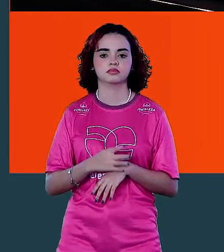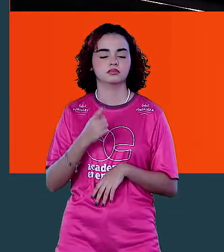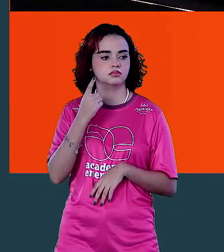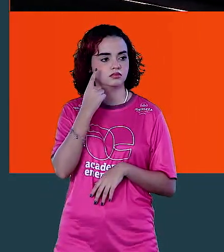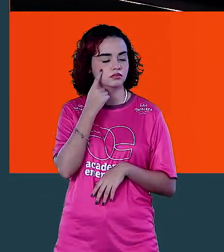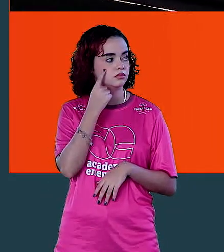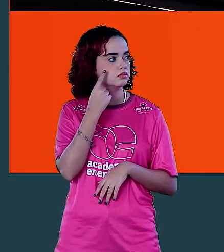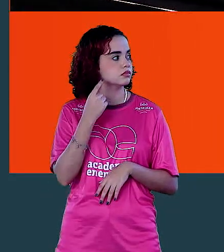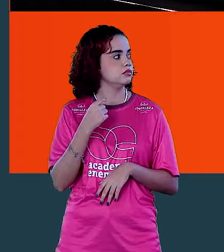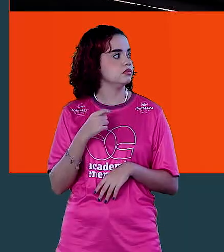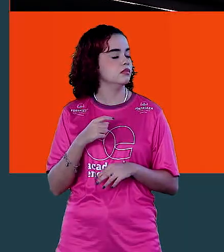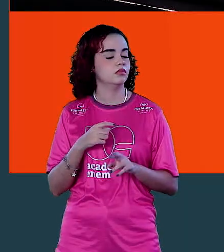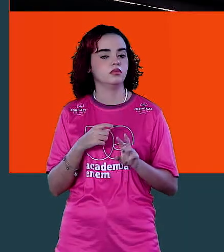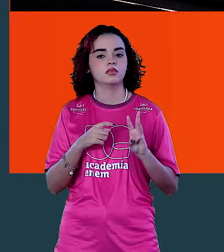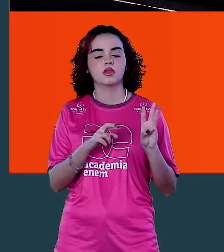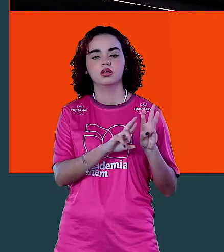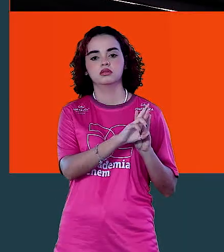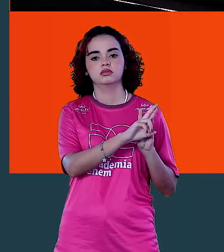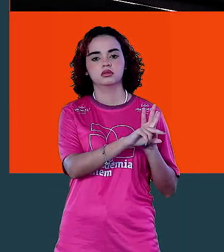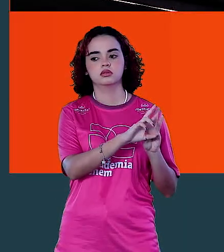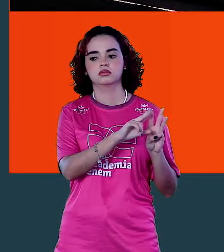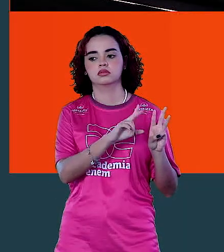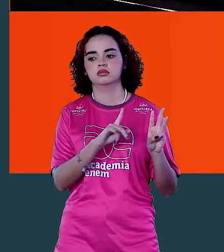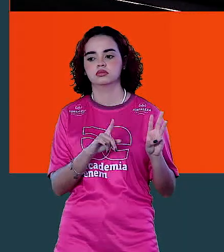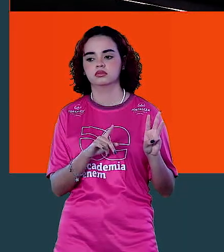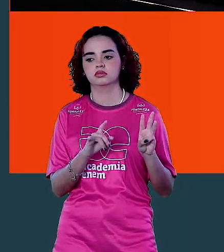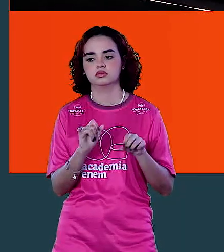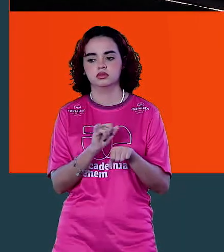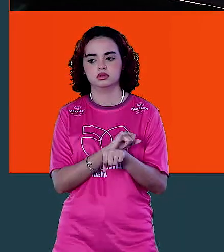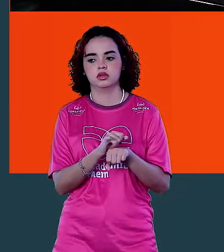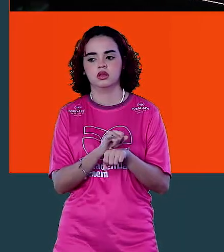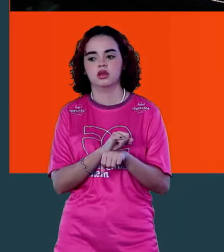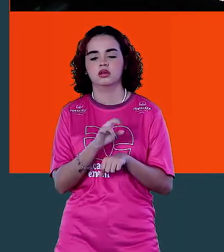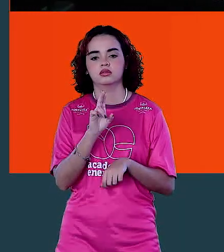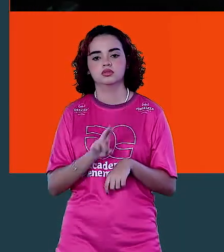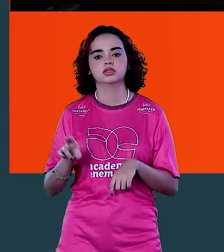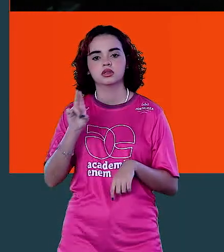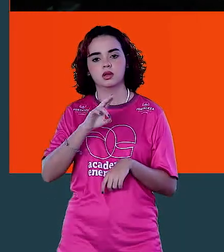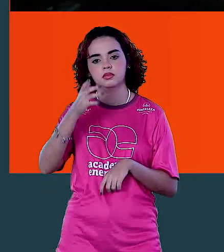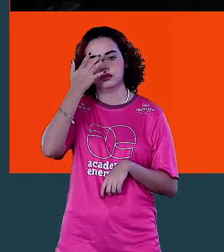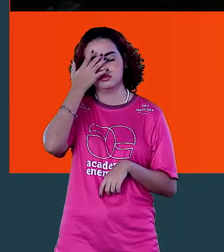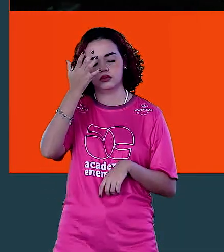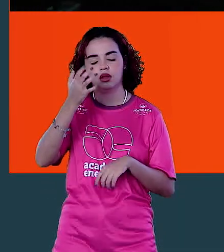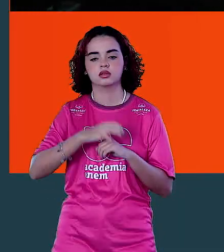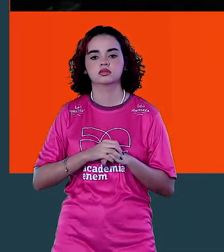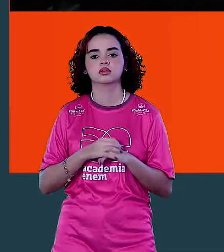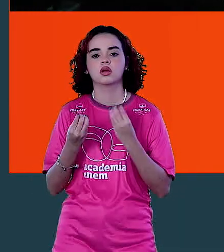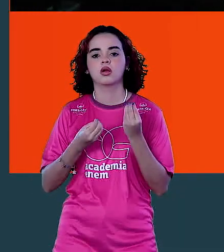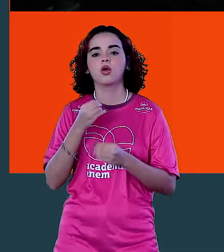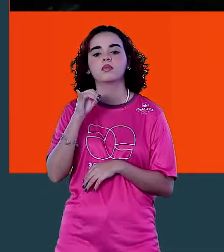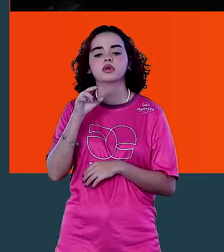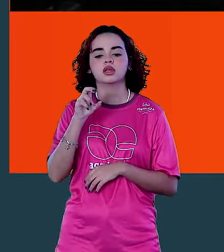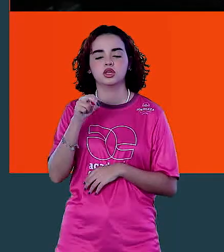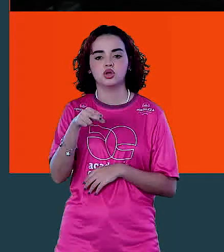cá, que é mais fácil. Como é que eu sei que eu tenho uma interação do tipo íon-dipolo?